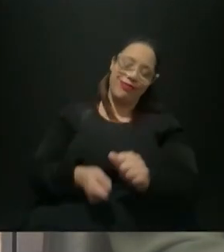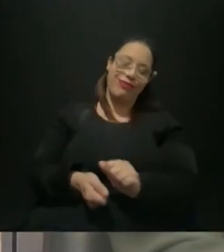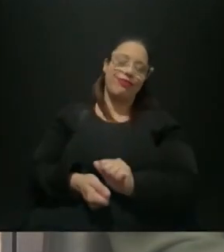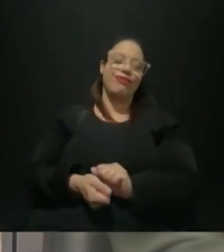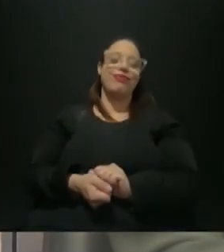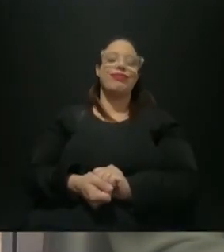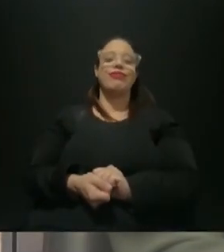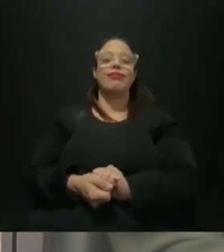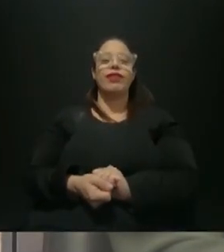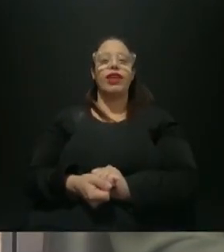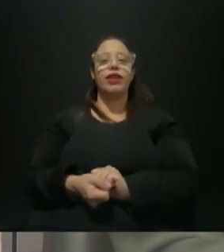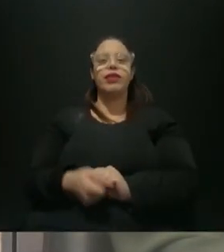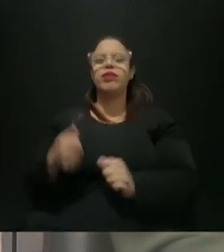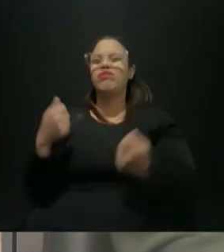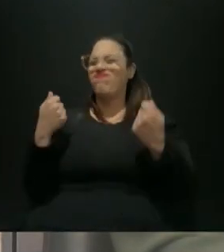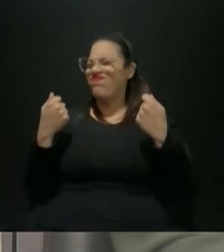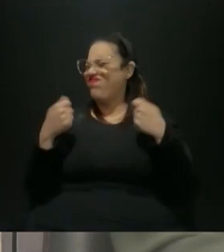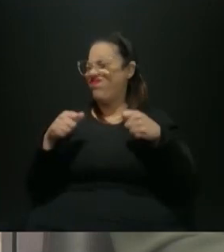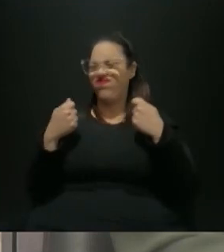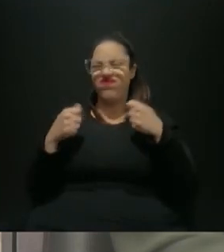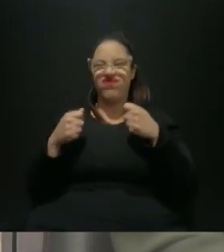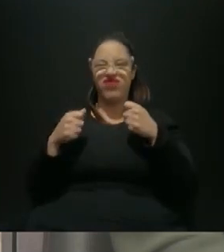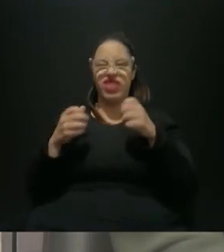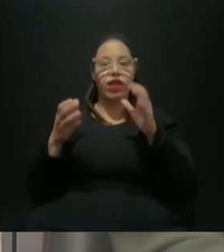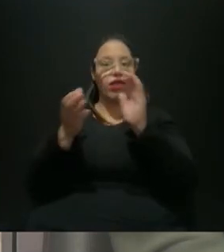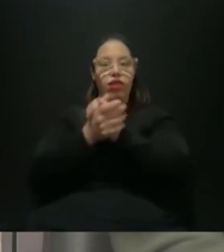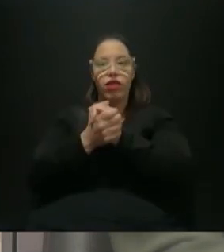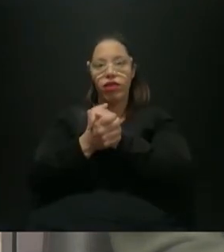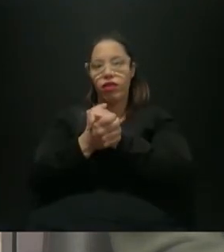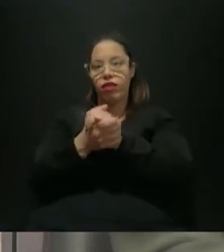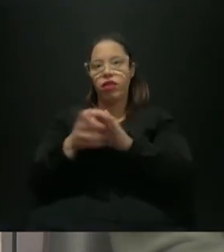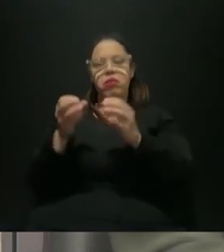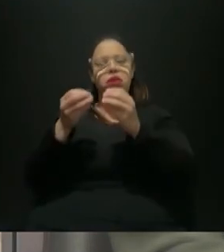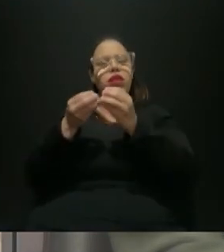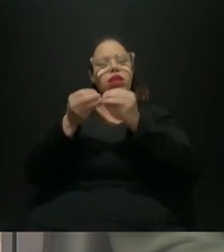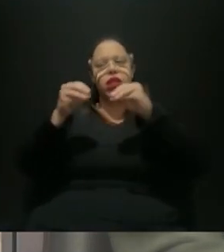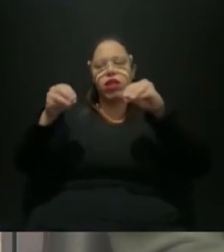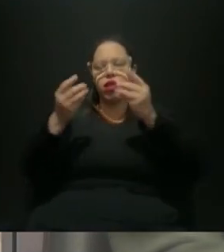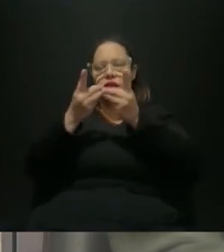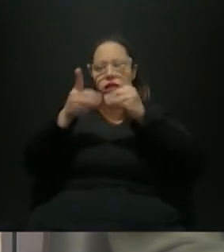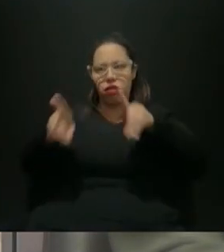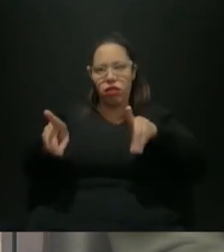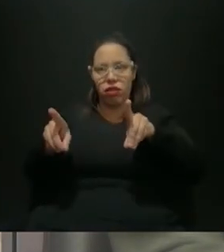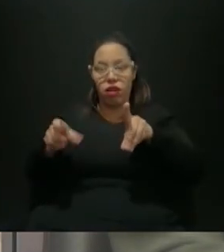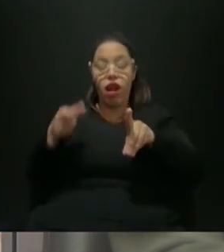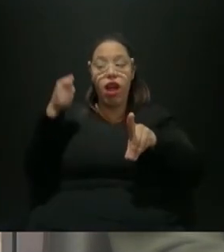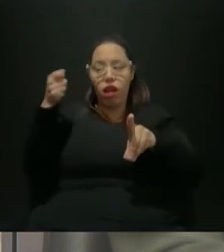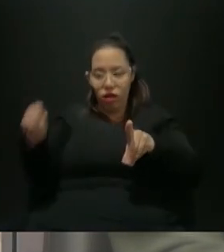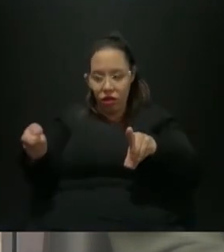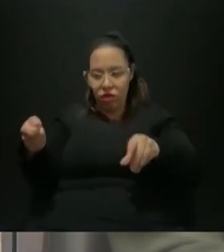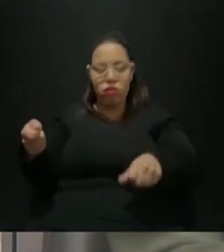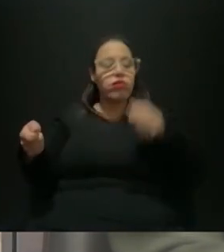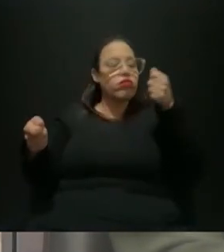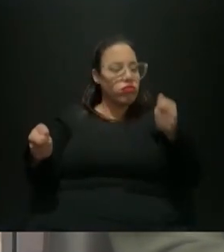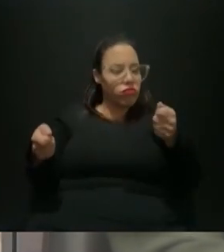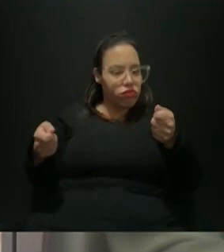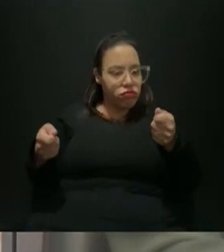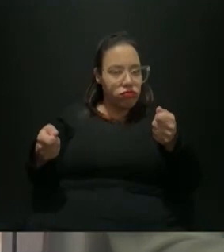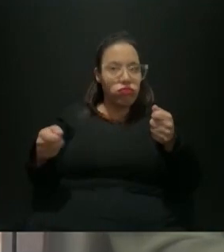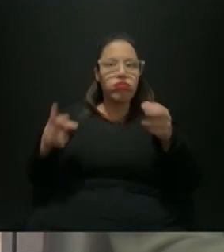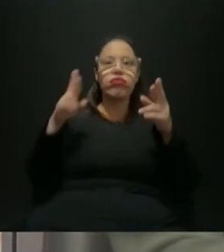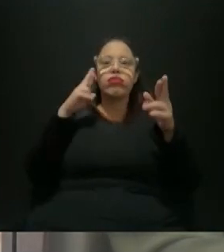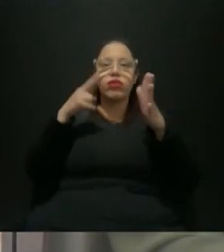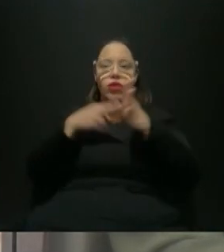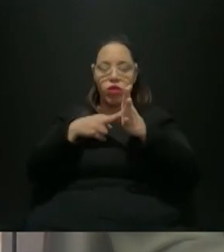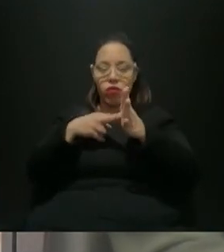ser o casado, pode estar separado, mas um reforçando o outro e um reconhecendo o papel do outro, que é o